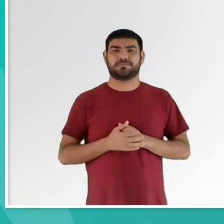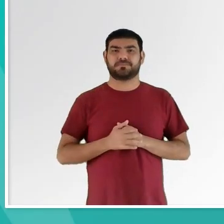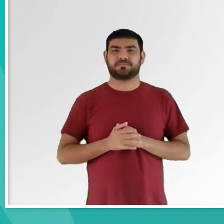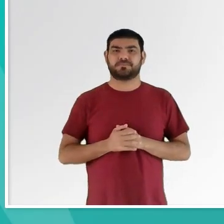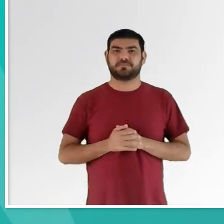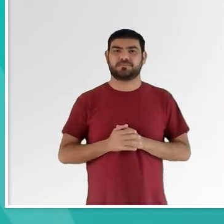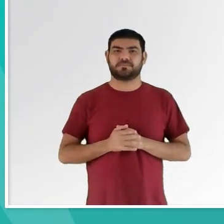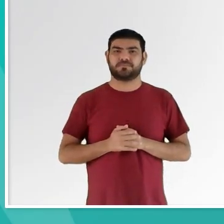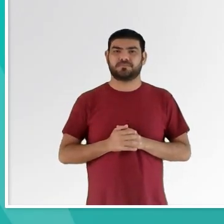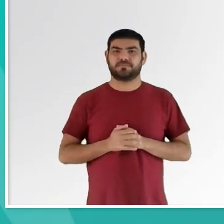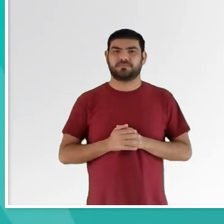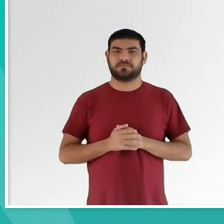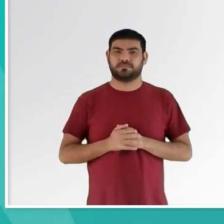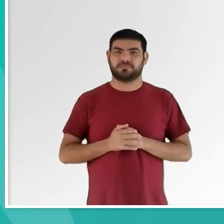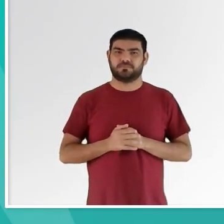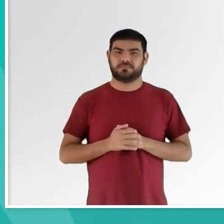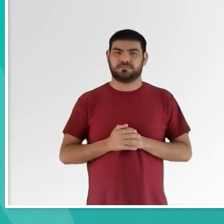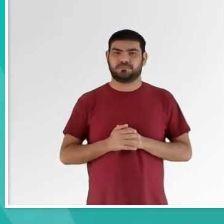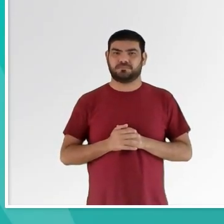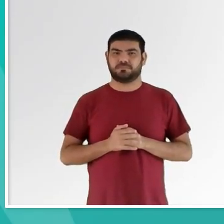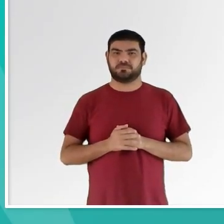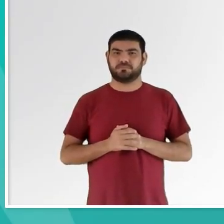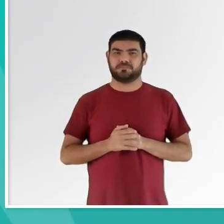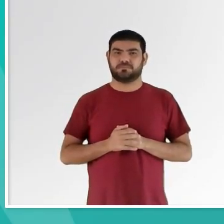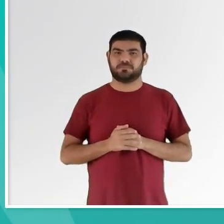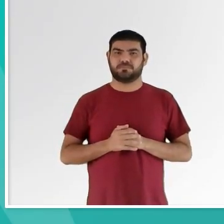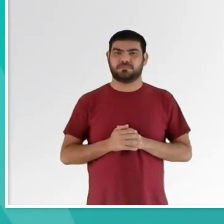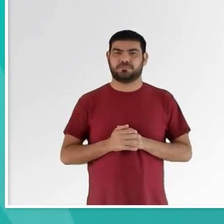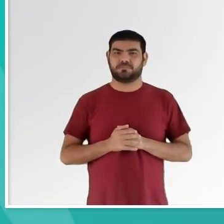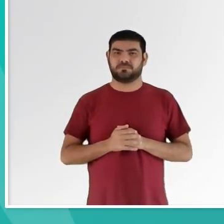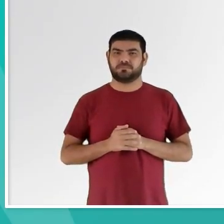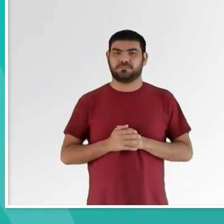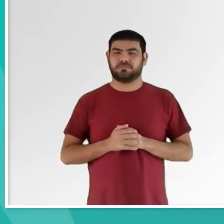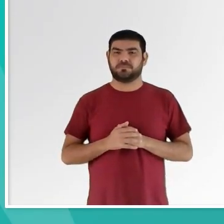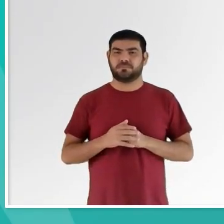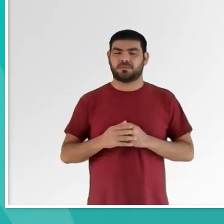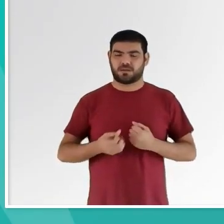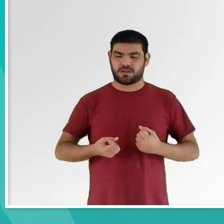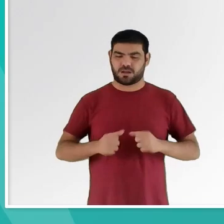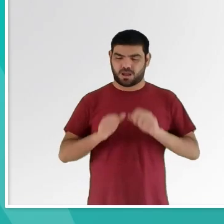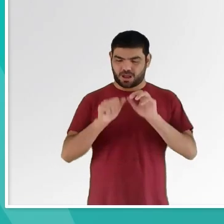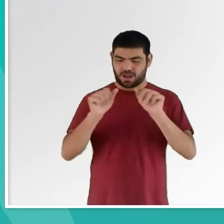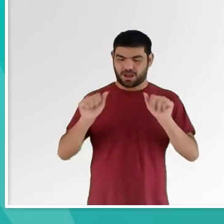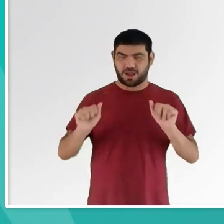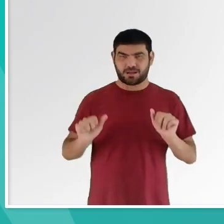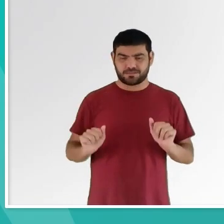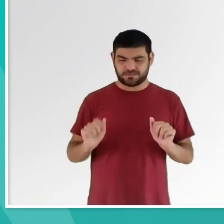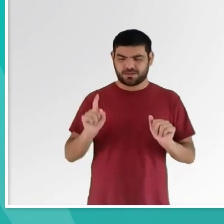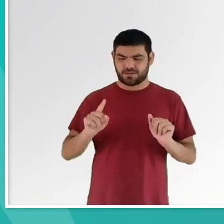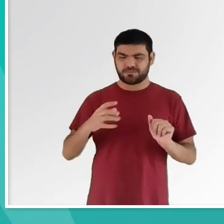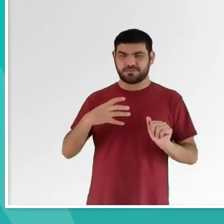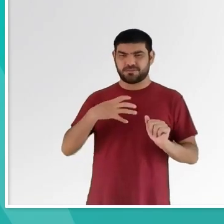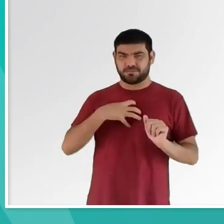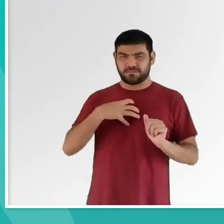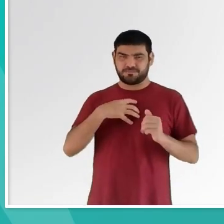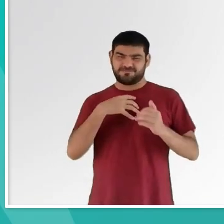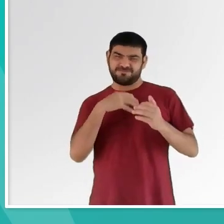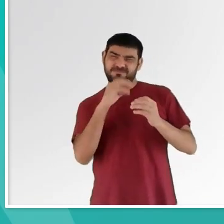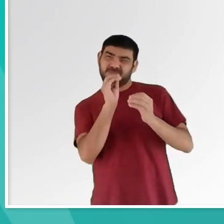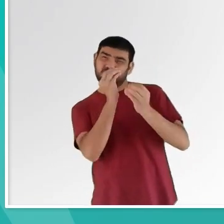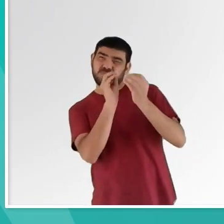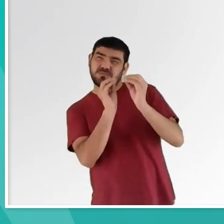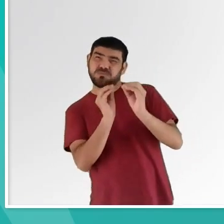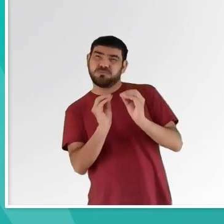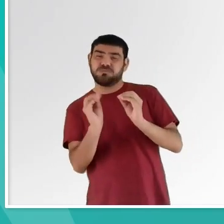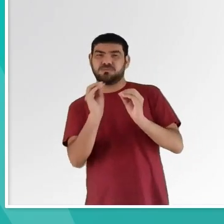uso, né? Então, a line art, o preenchimento e luz e sombra. Muito bem, viram aí